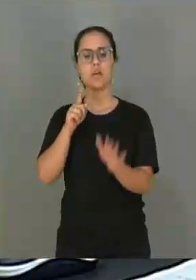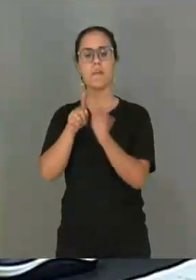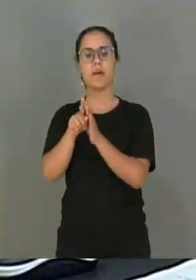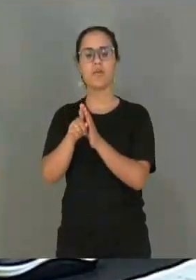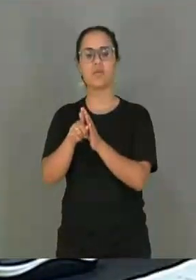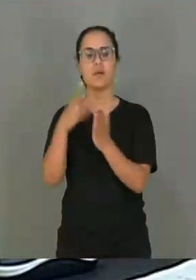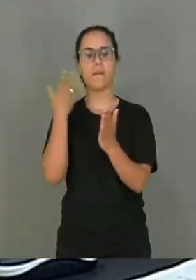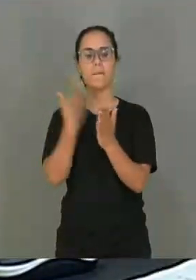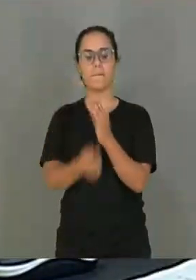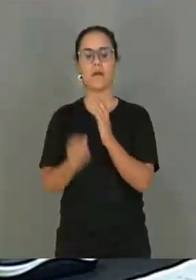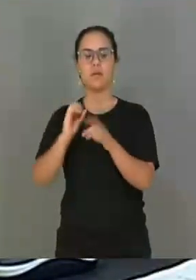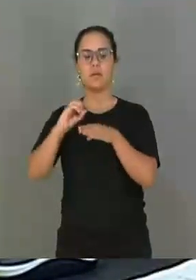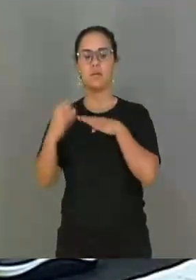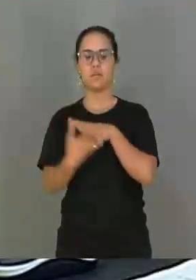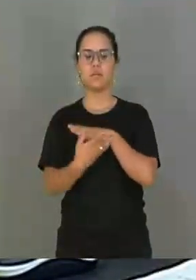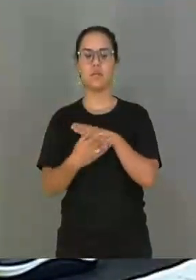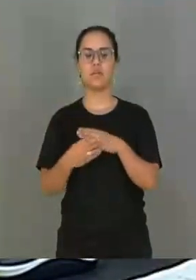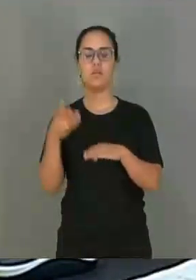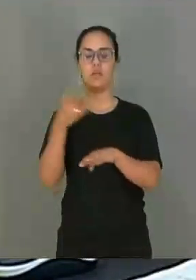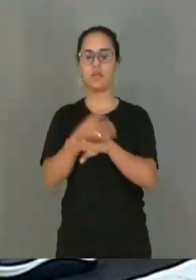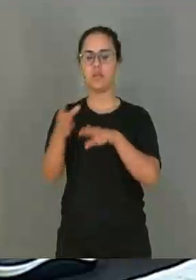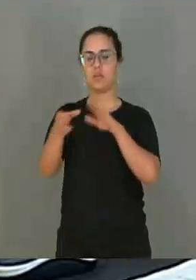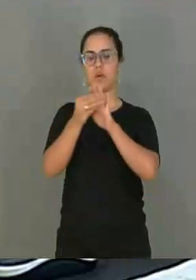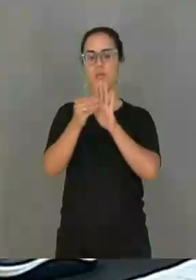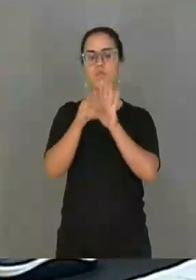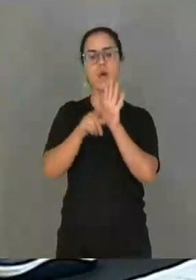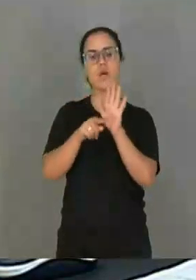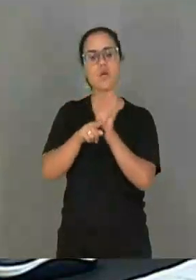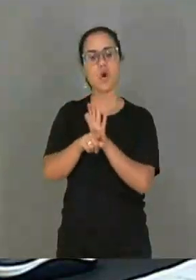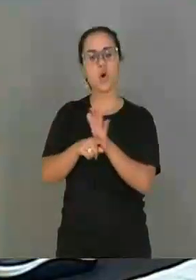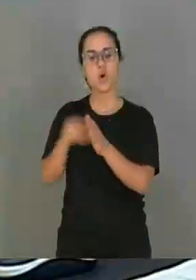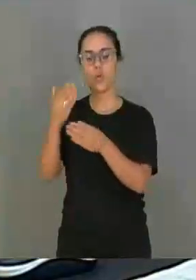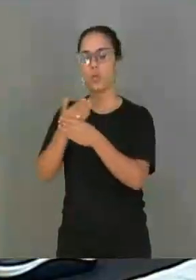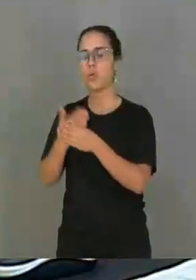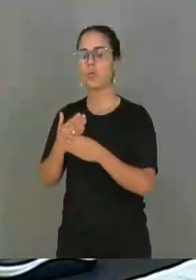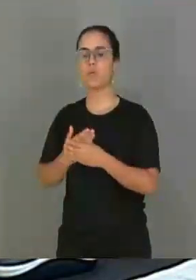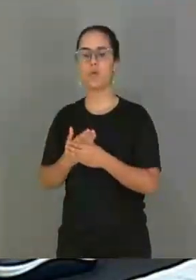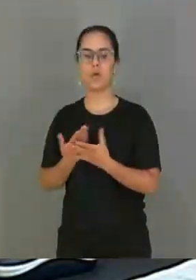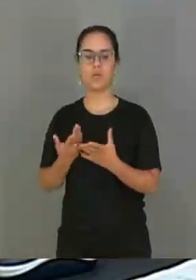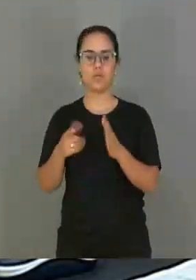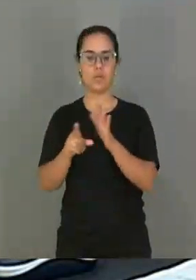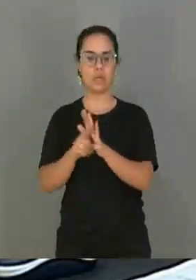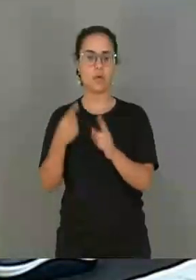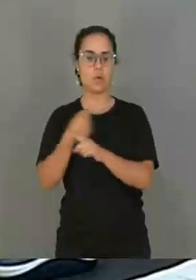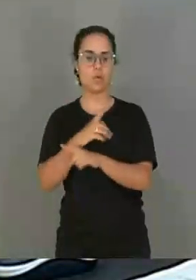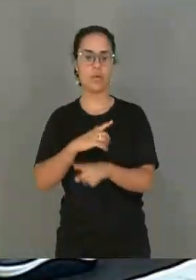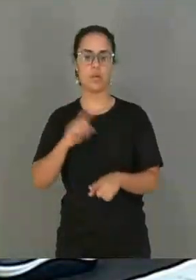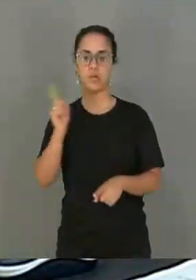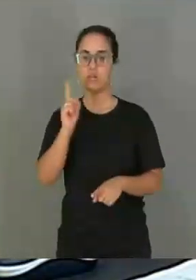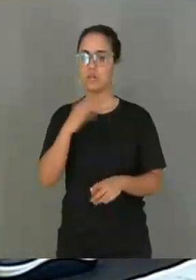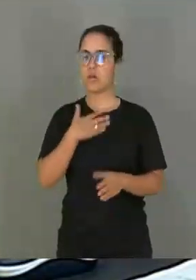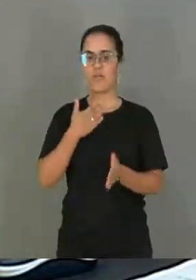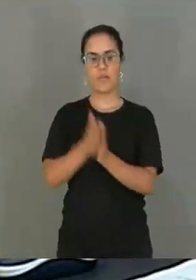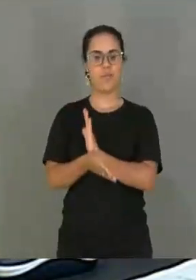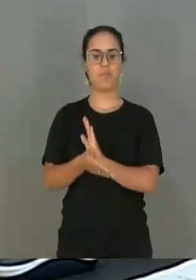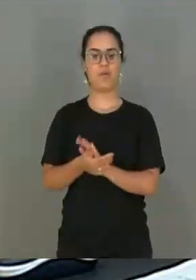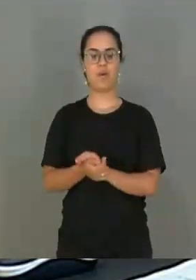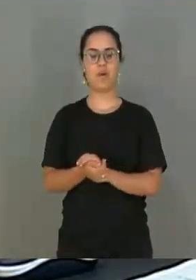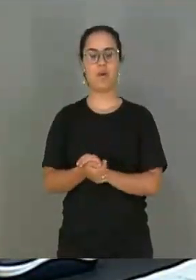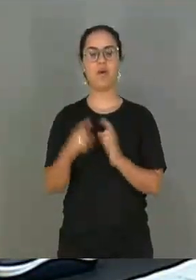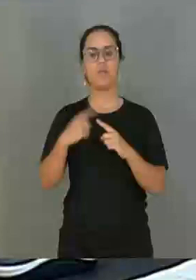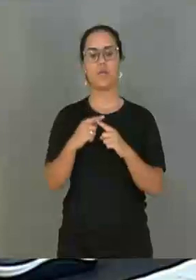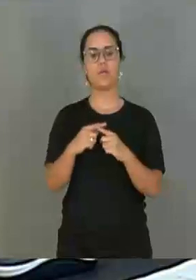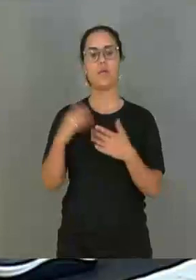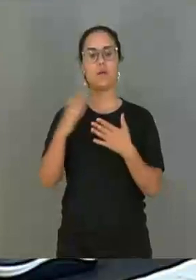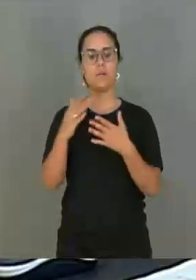sociais e é incluído em inquéritos ilegais no Brasil. Isso não vai ficar assim, porque nós somos